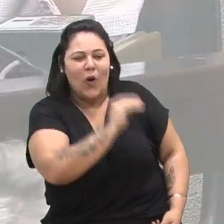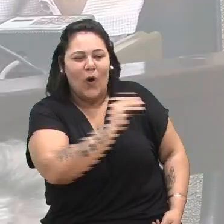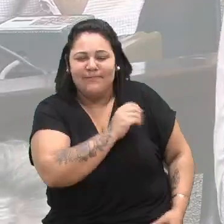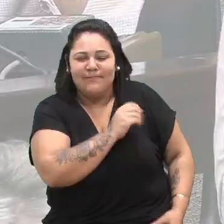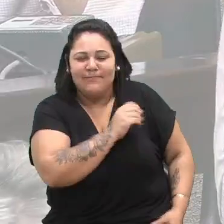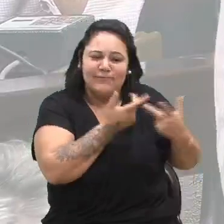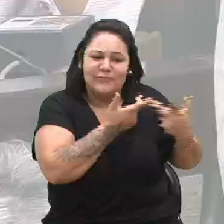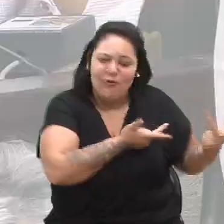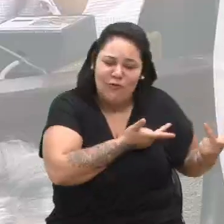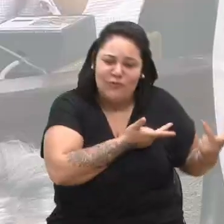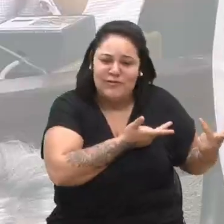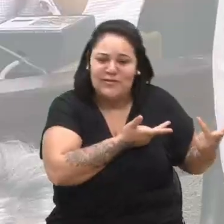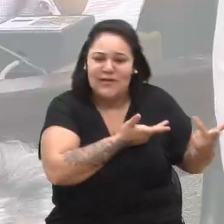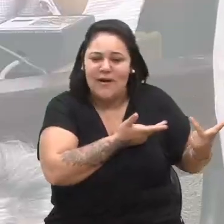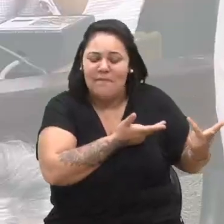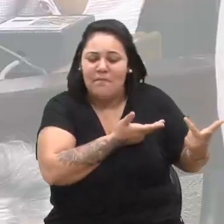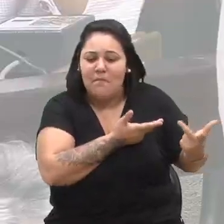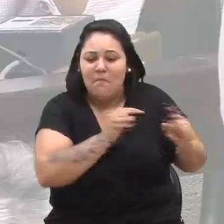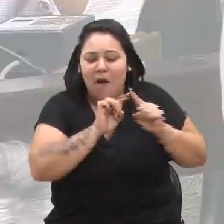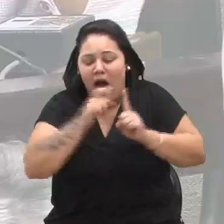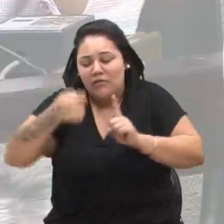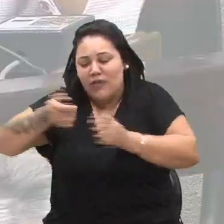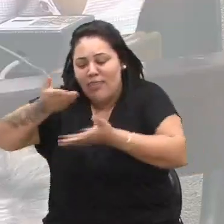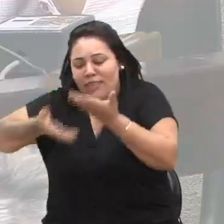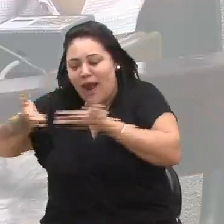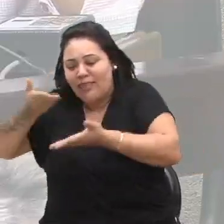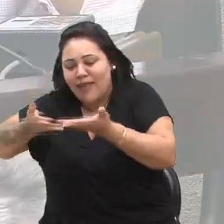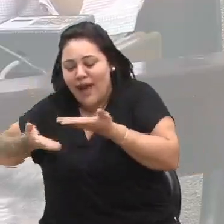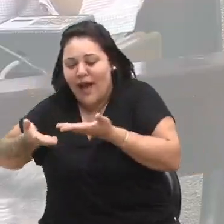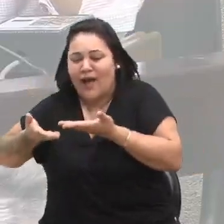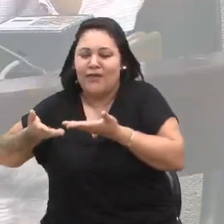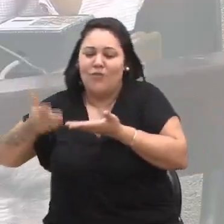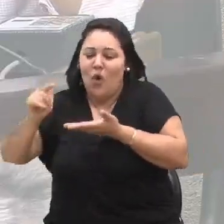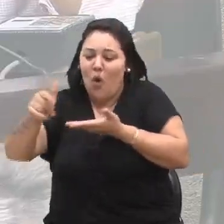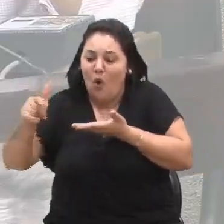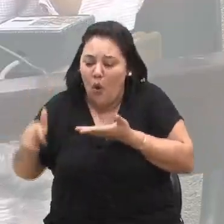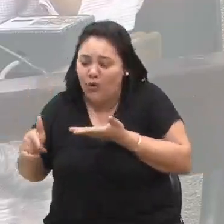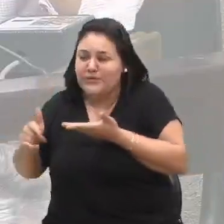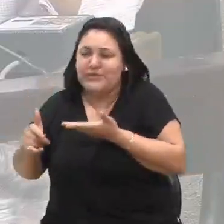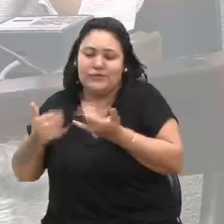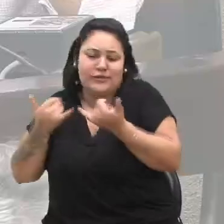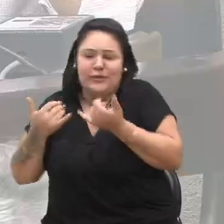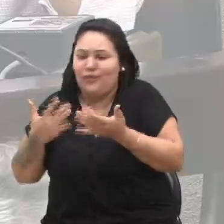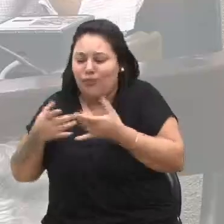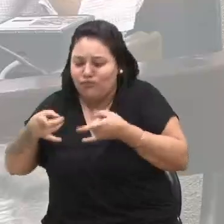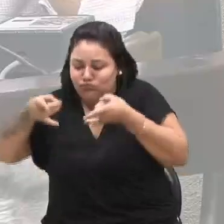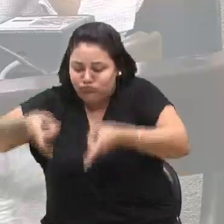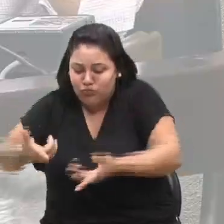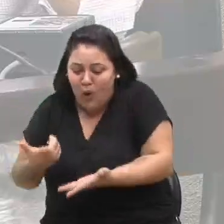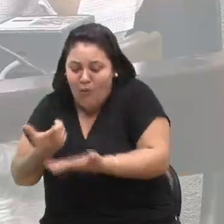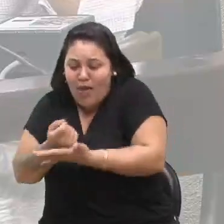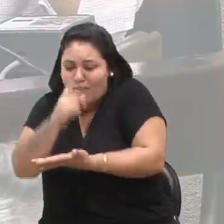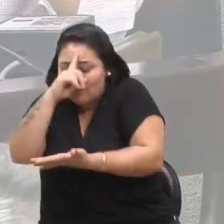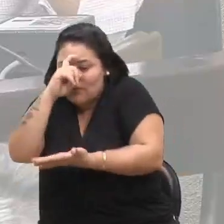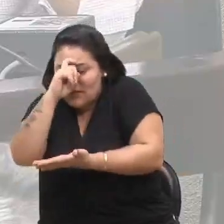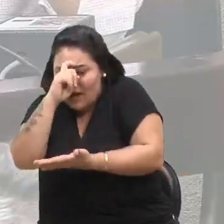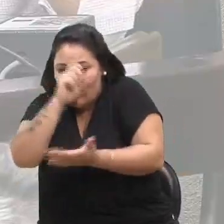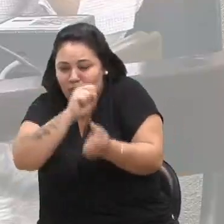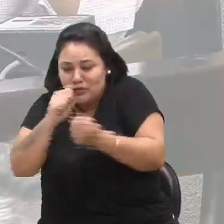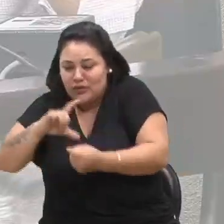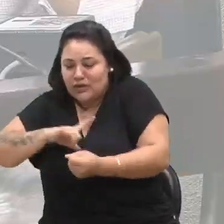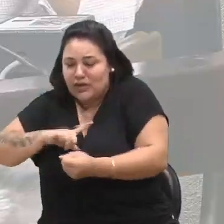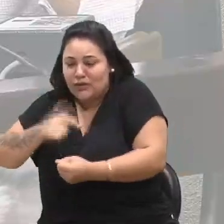eu falava, poder tratar de compra de leitos para que as pessoas possam ter a sua